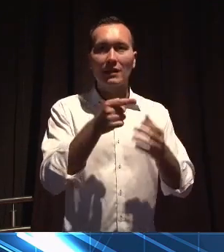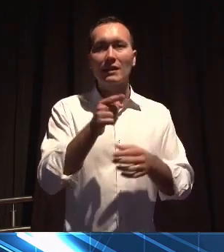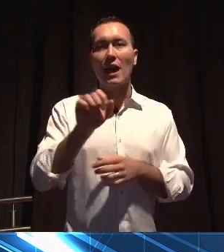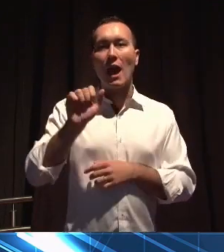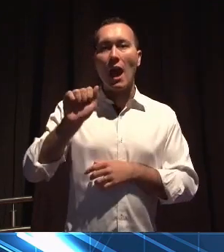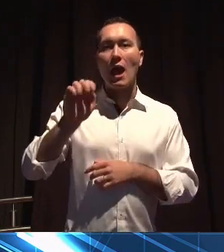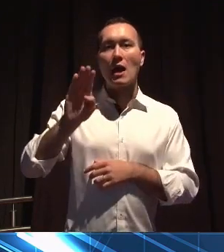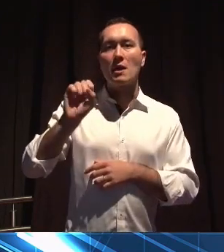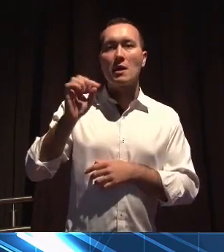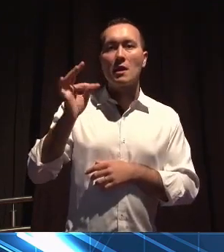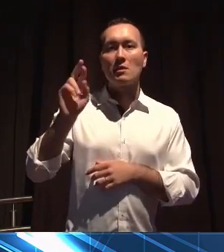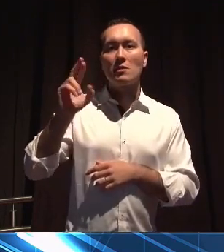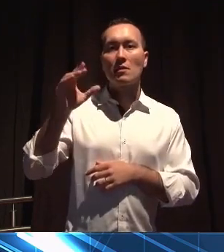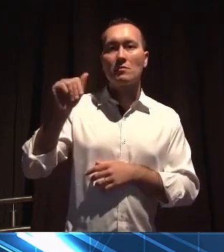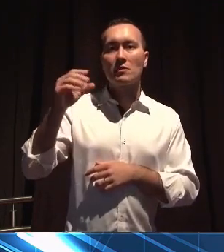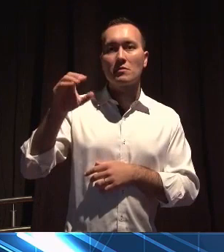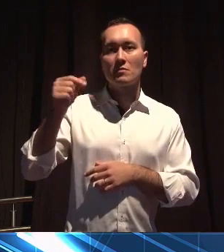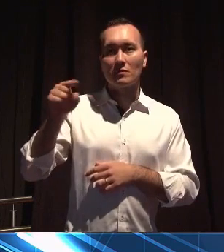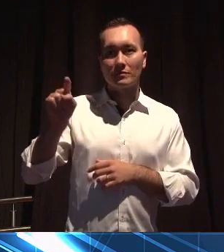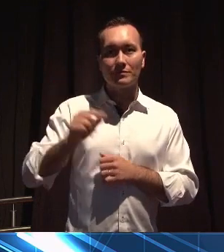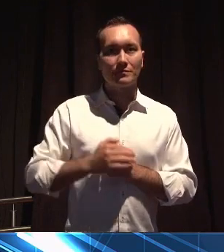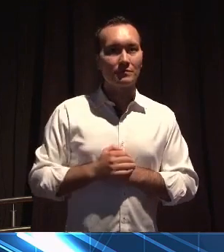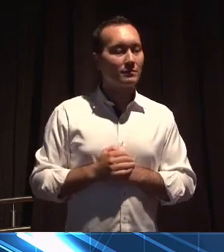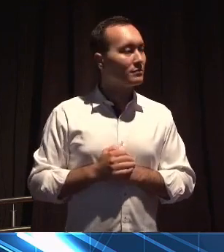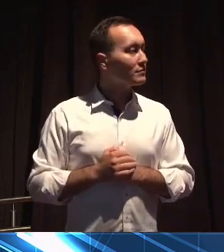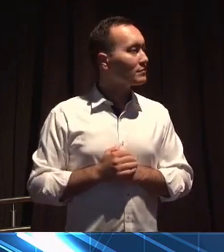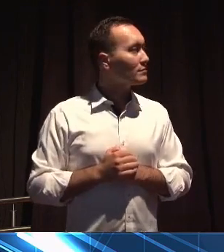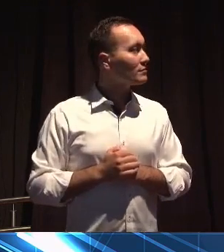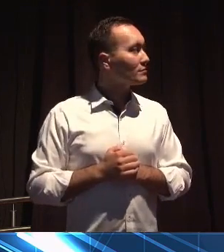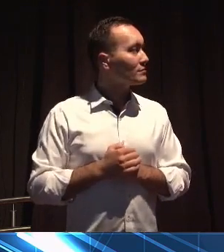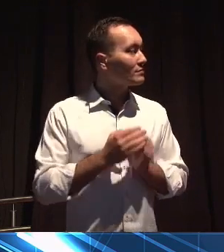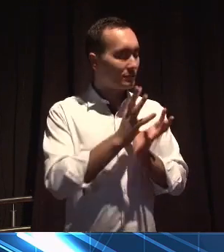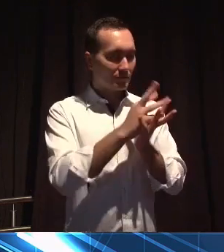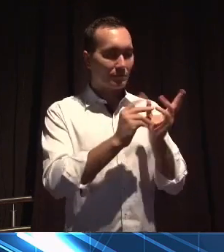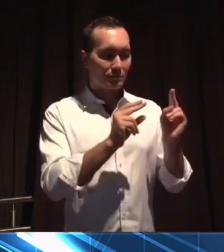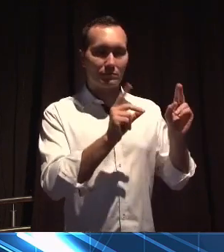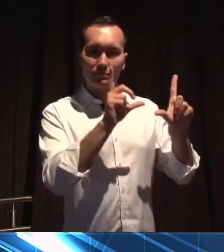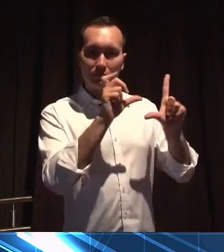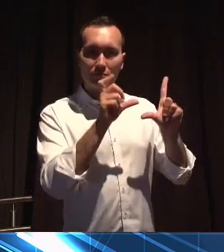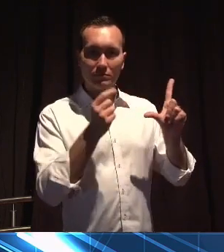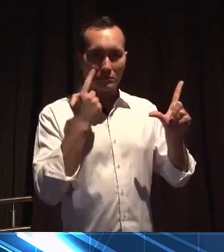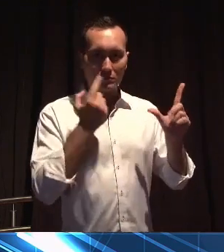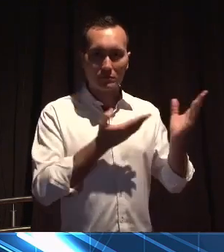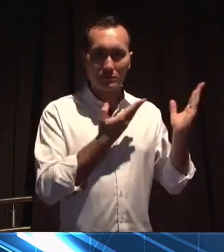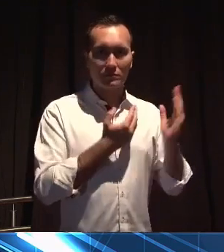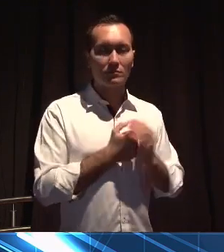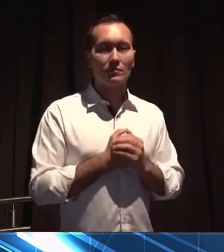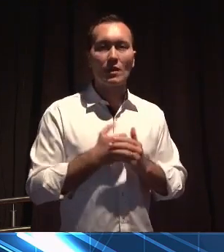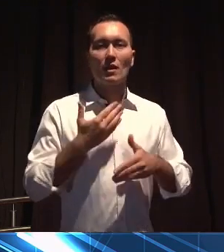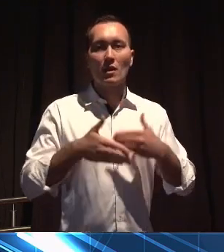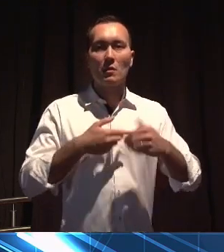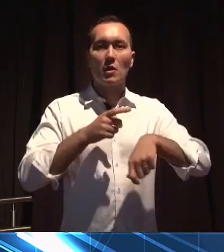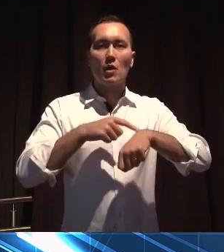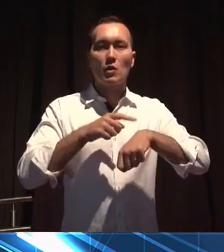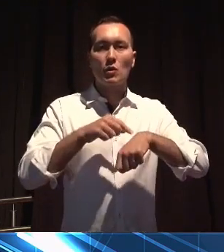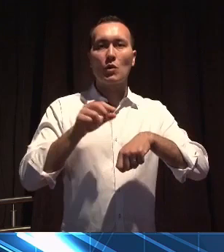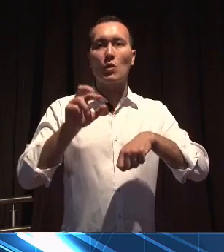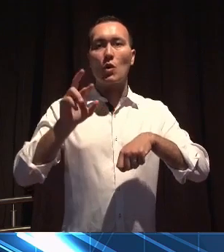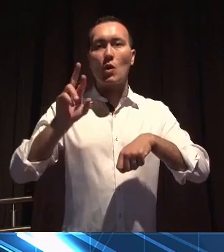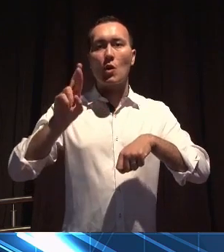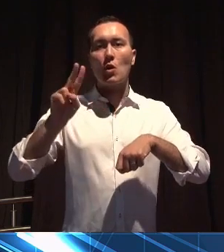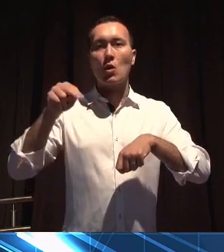você vai ter que na hora de chamar em time né você vai ter que